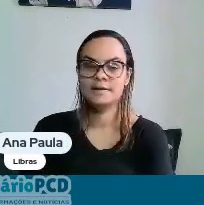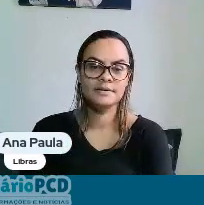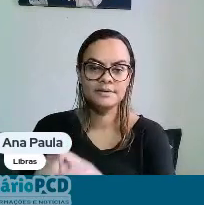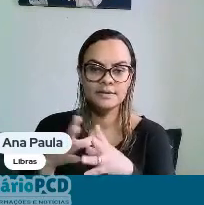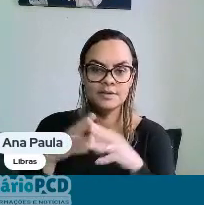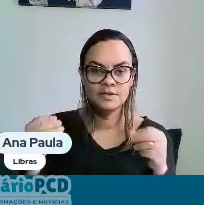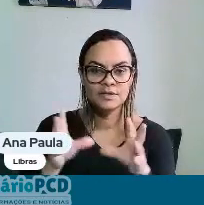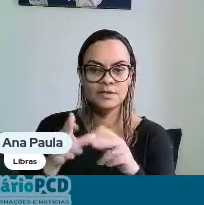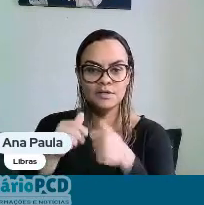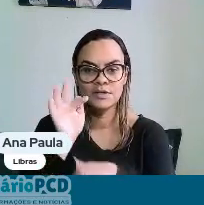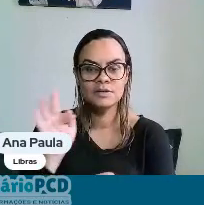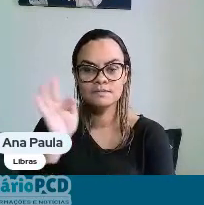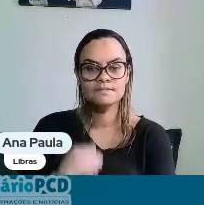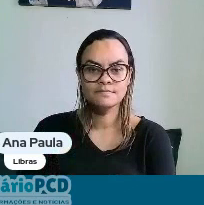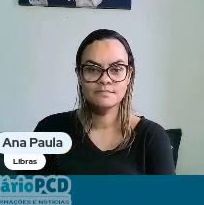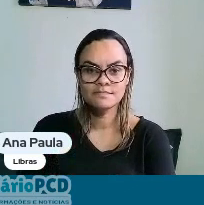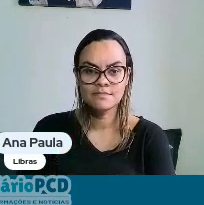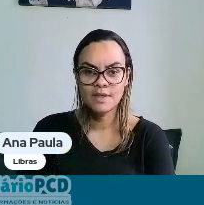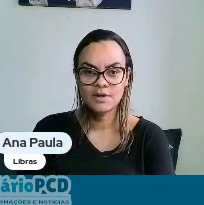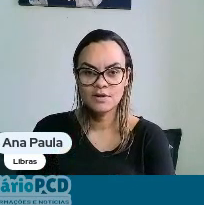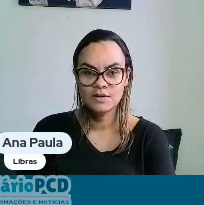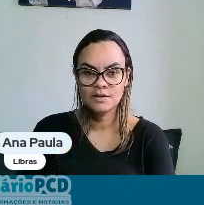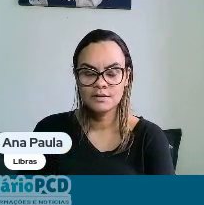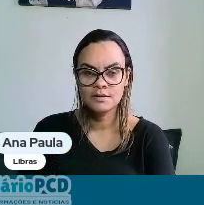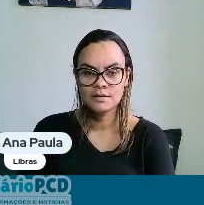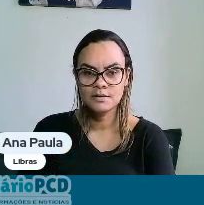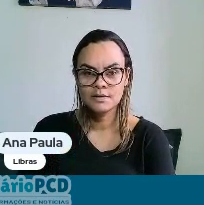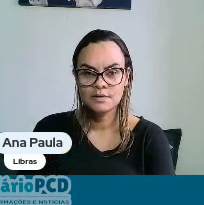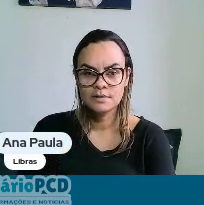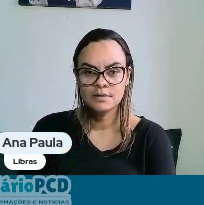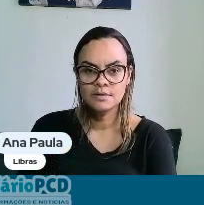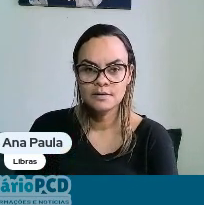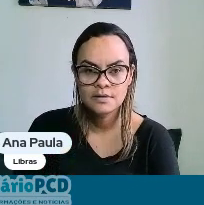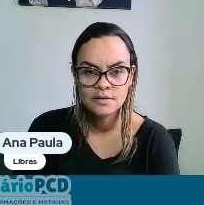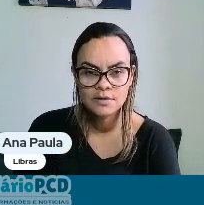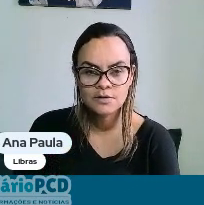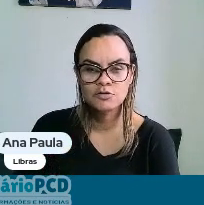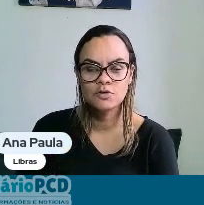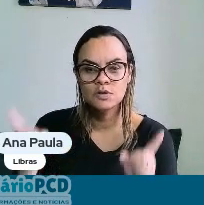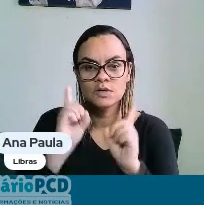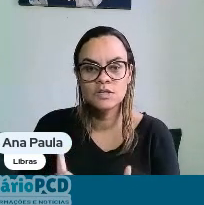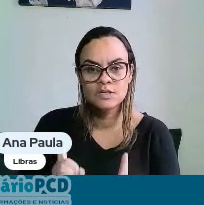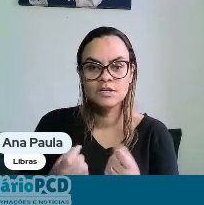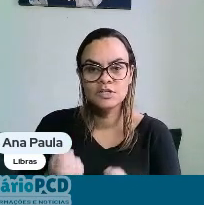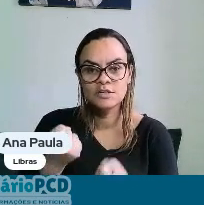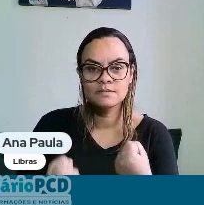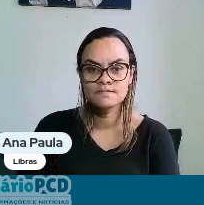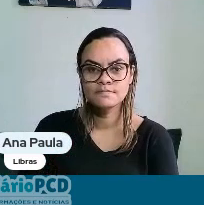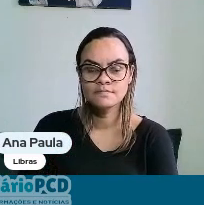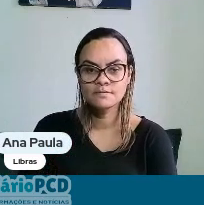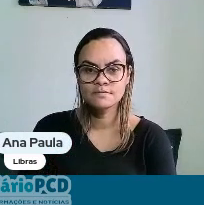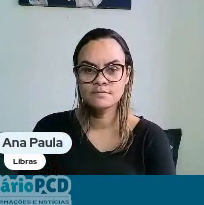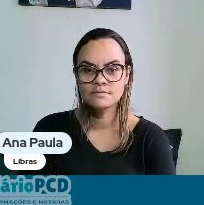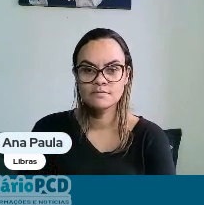do Conselho Federativo. Isso das deficiências dos veículos, acho importantíssimo. Eu,